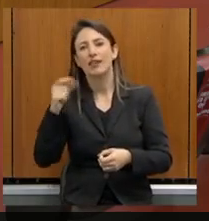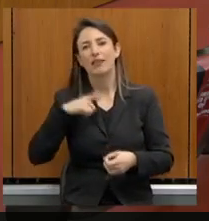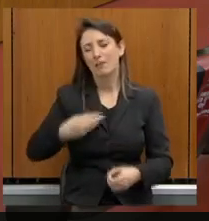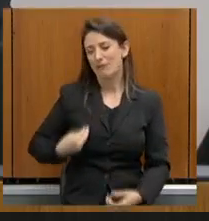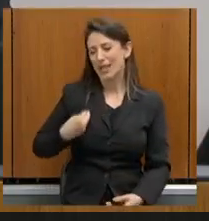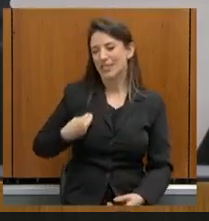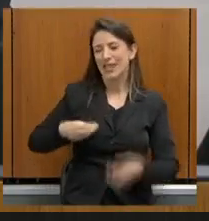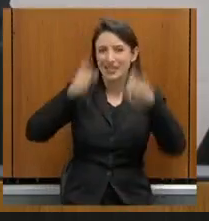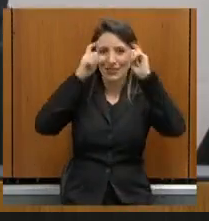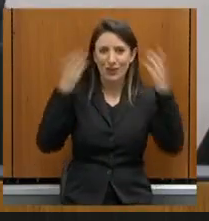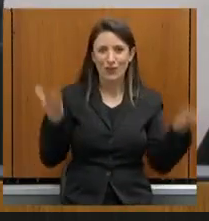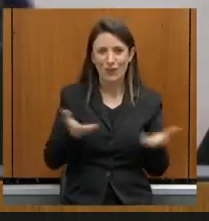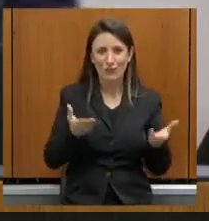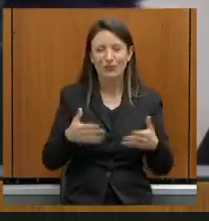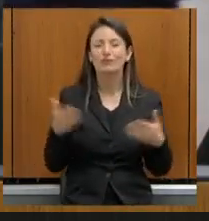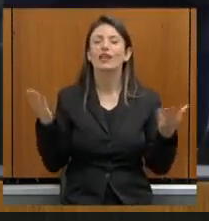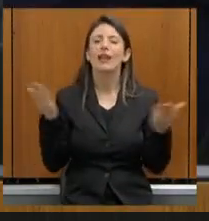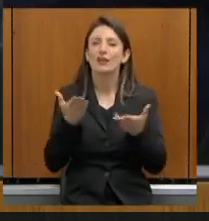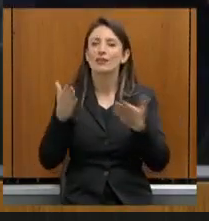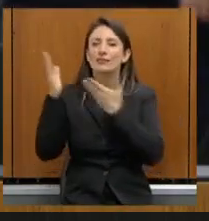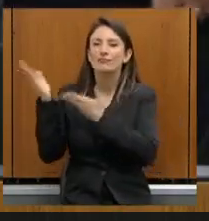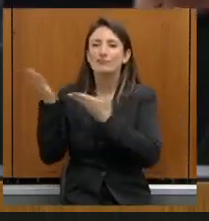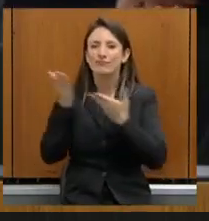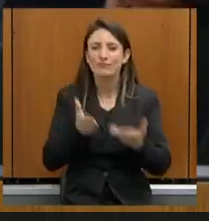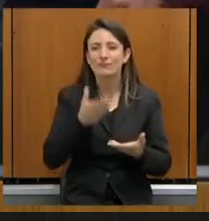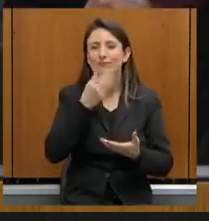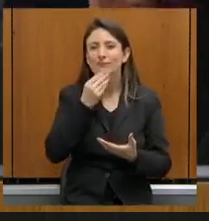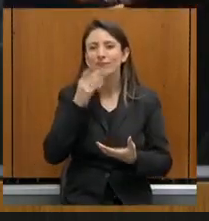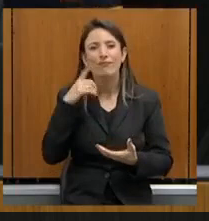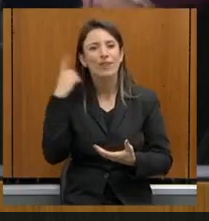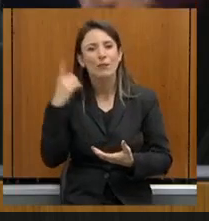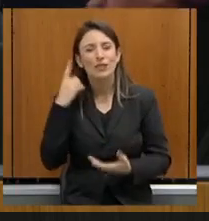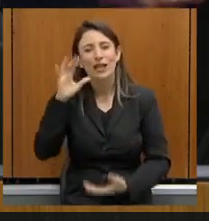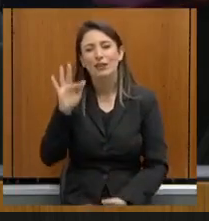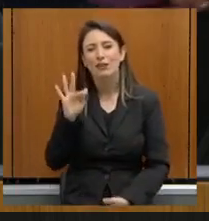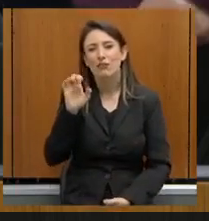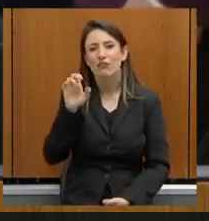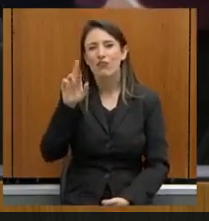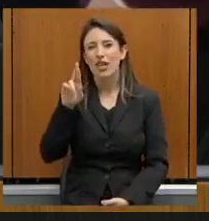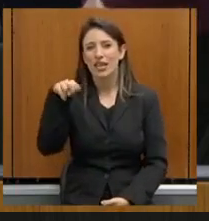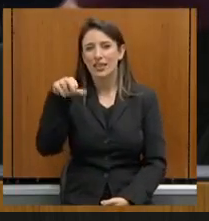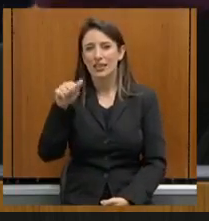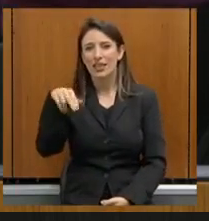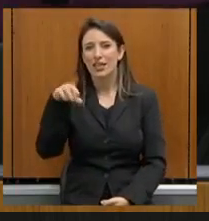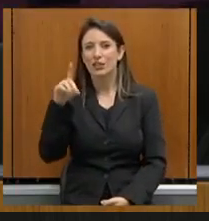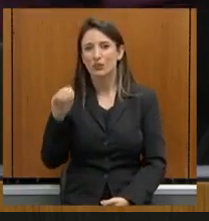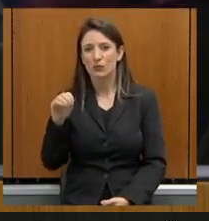e passa a palavra então ao deputado Fernando Pacheco.